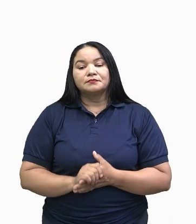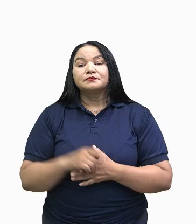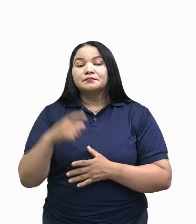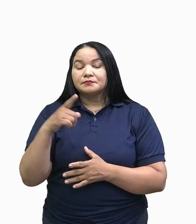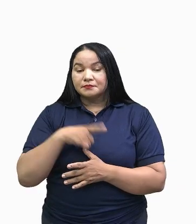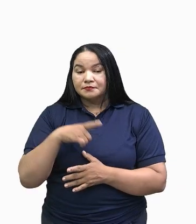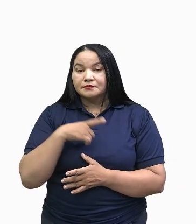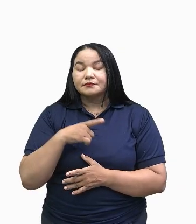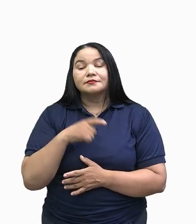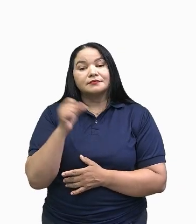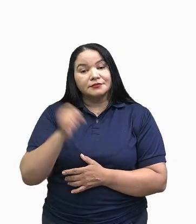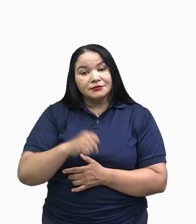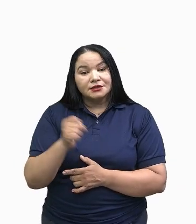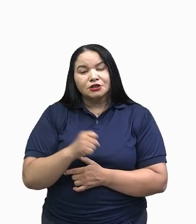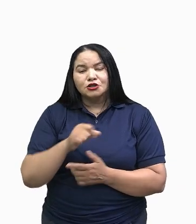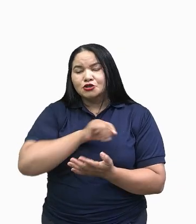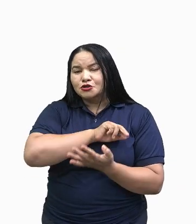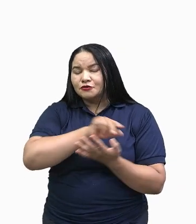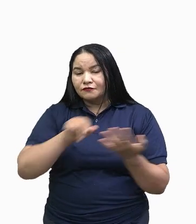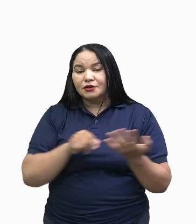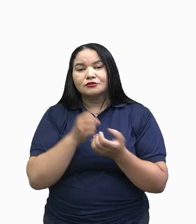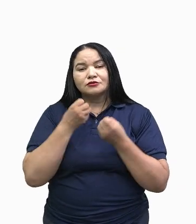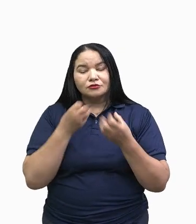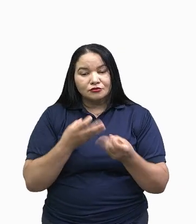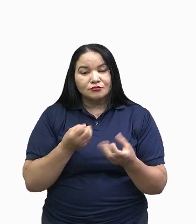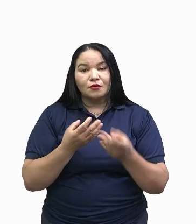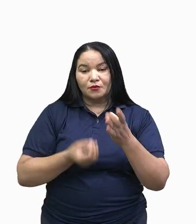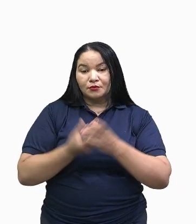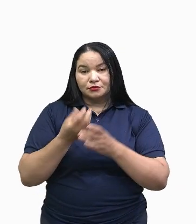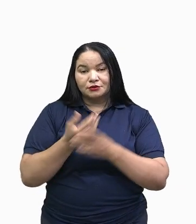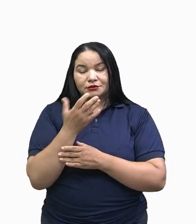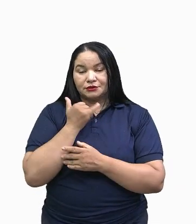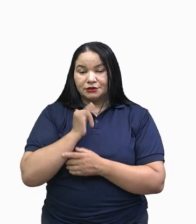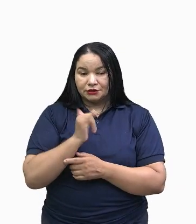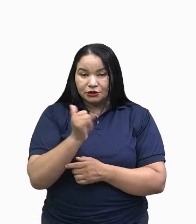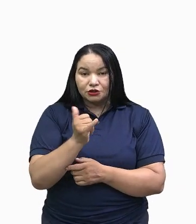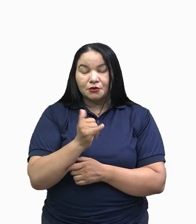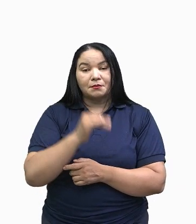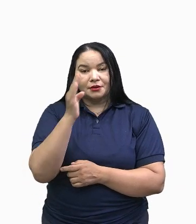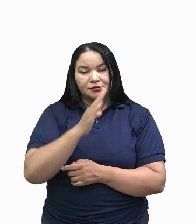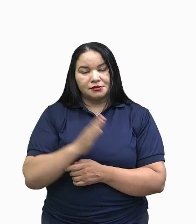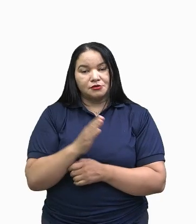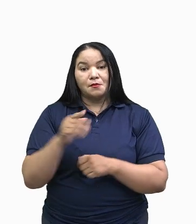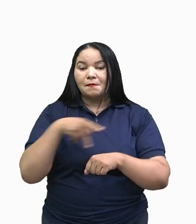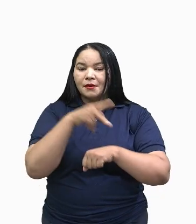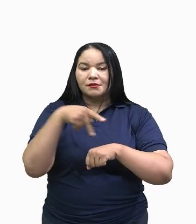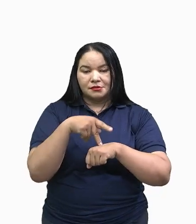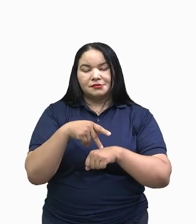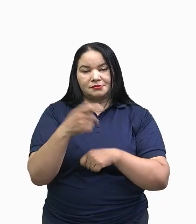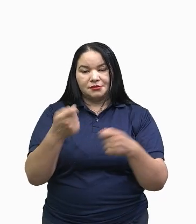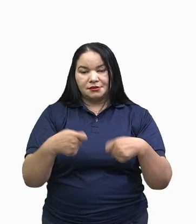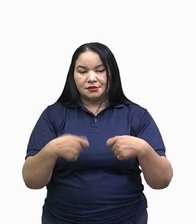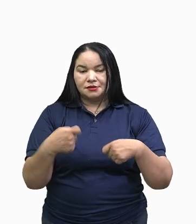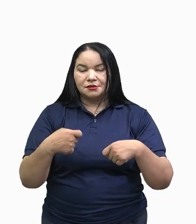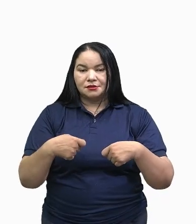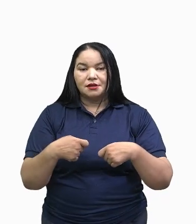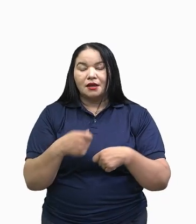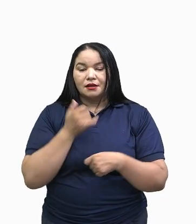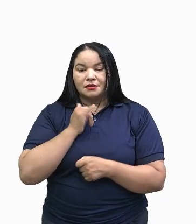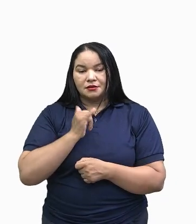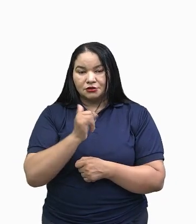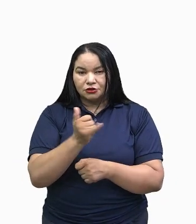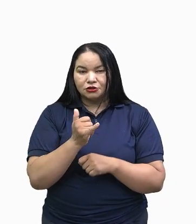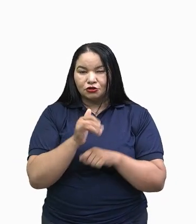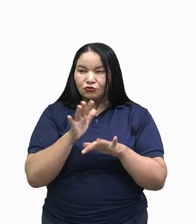o benefício dessa geração de energia elétrica, porque o Brasil precisa, o país precisa para poder atender